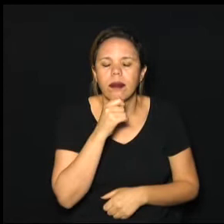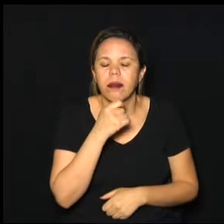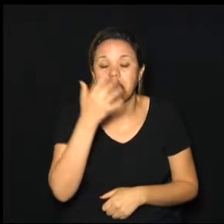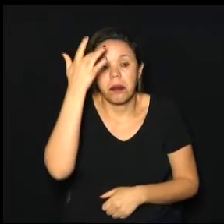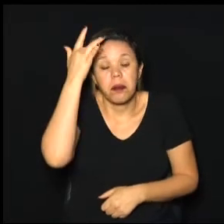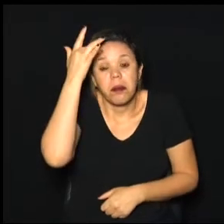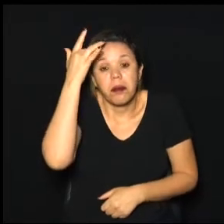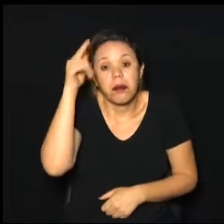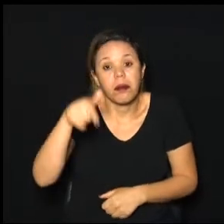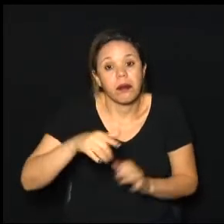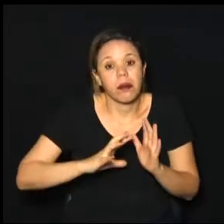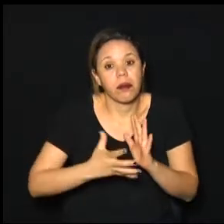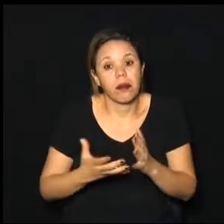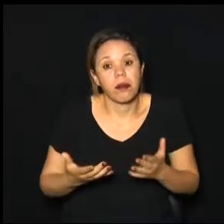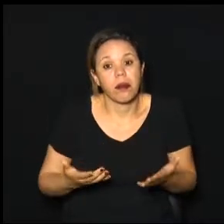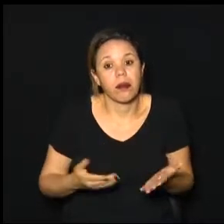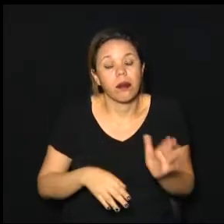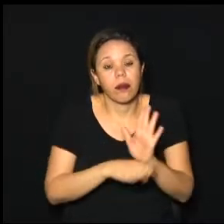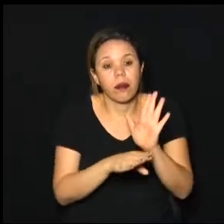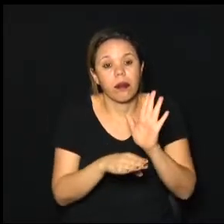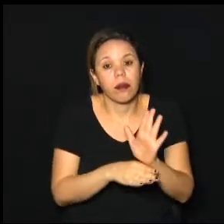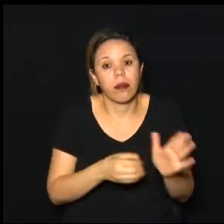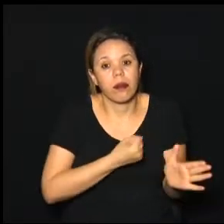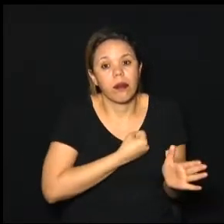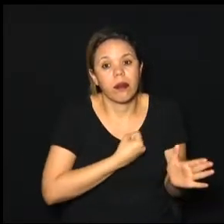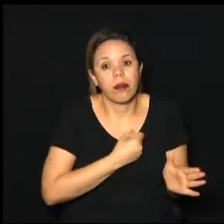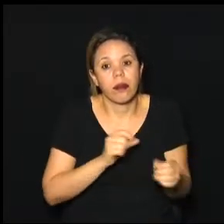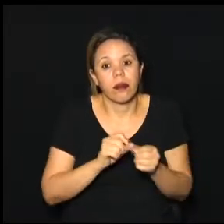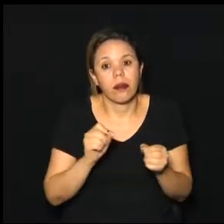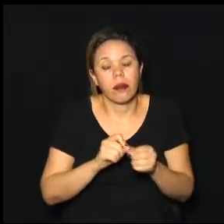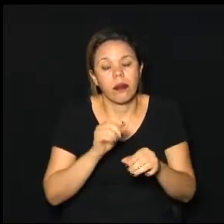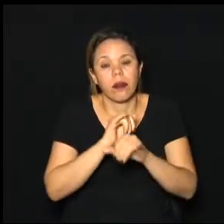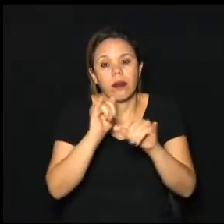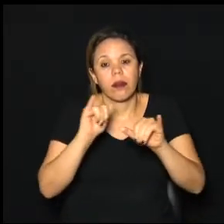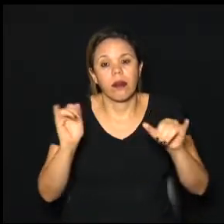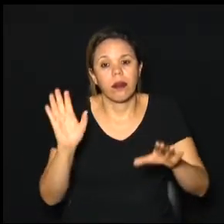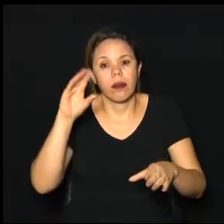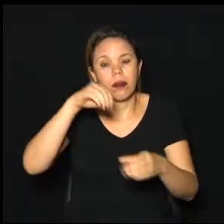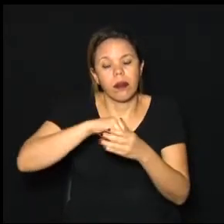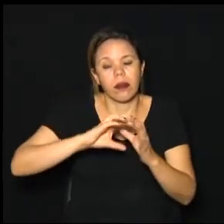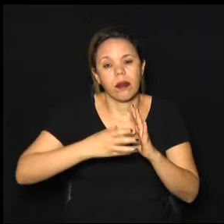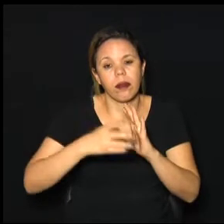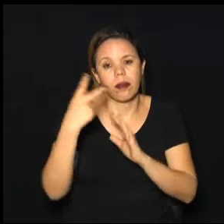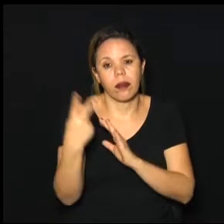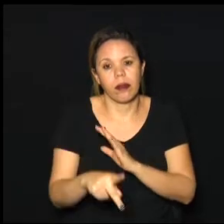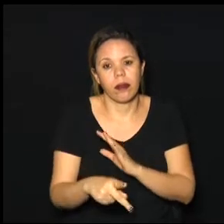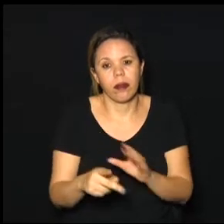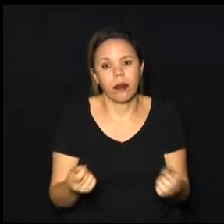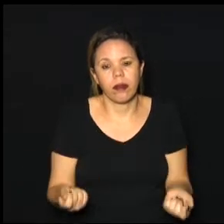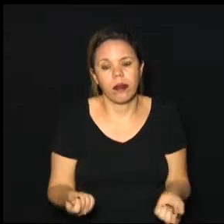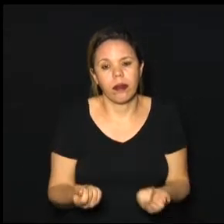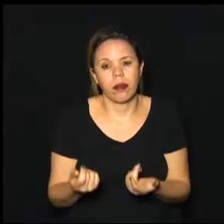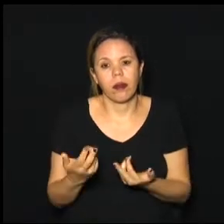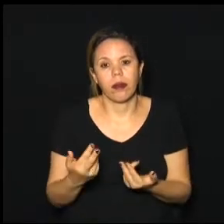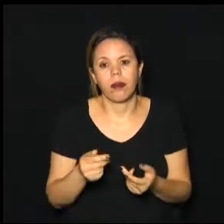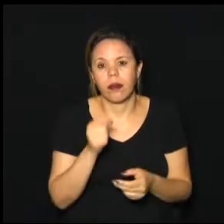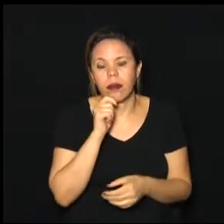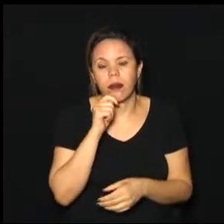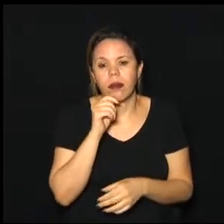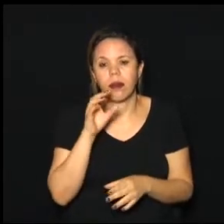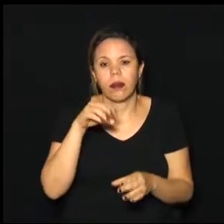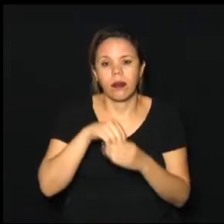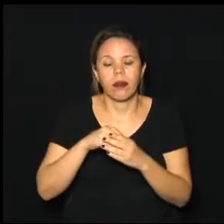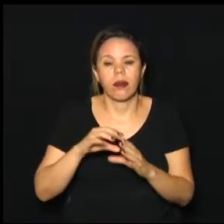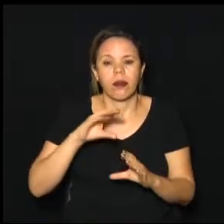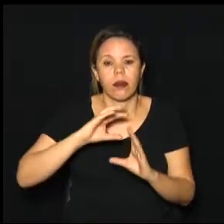certeza que o seu partido vai te dar legenda, você pode fazer uma espécie de uma campanha dentro do seu partido, como se fosse uma campanha